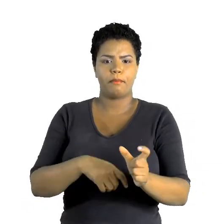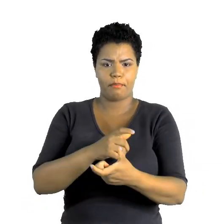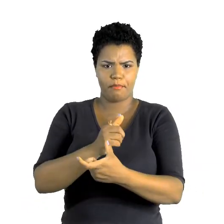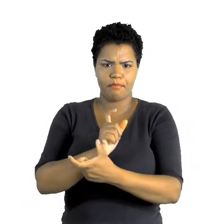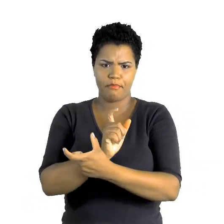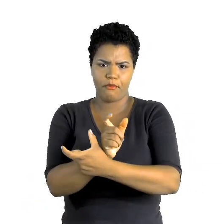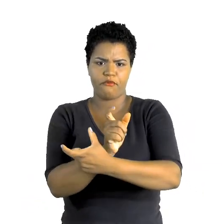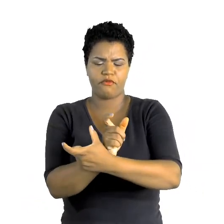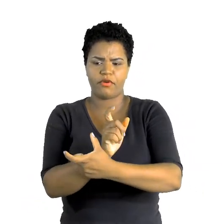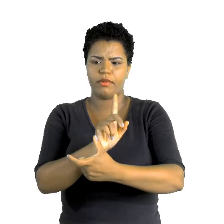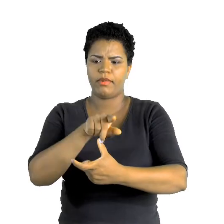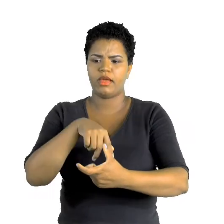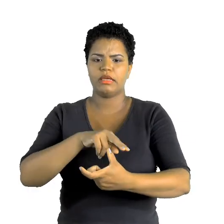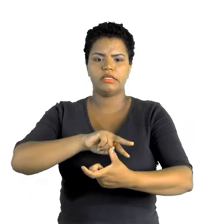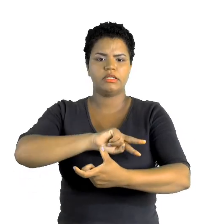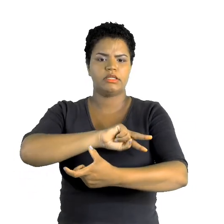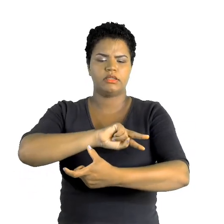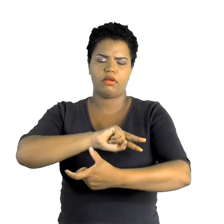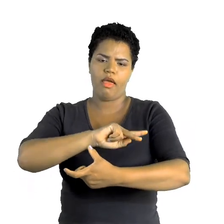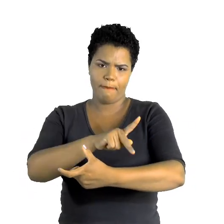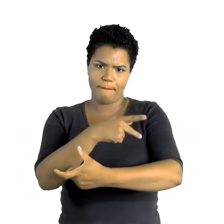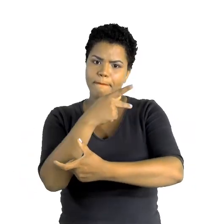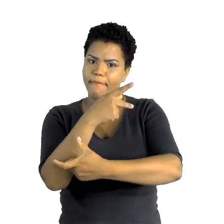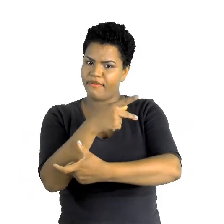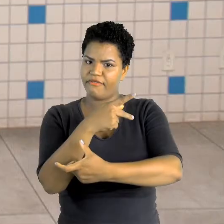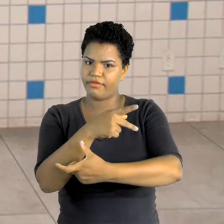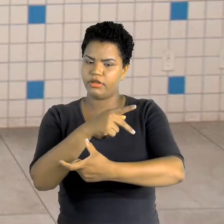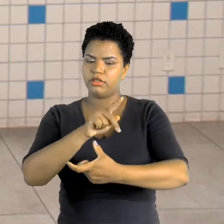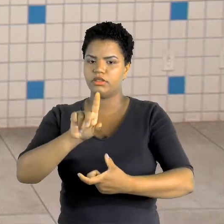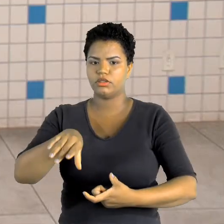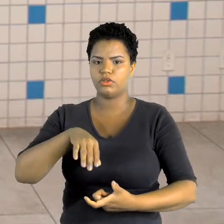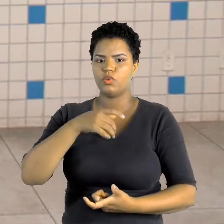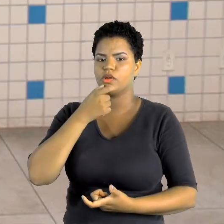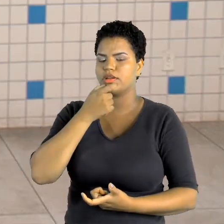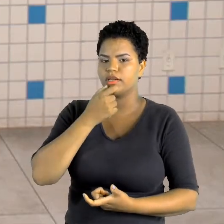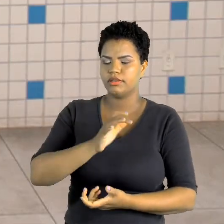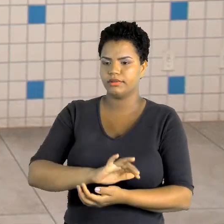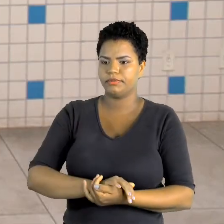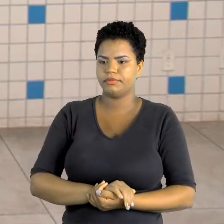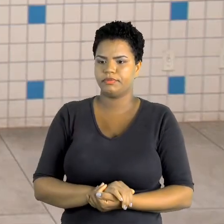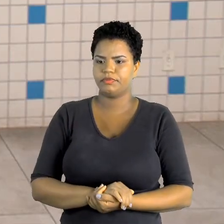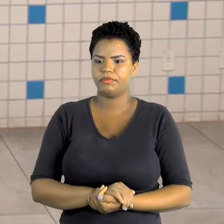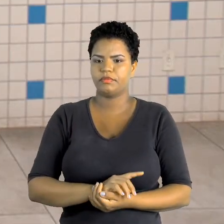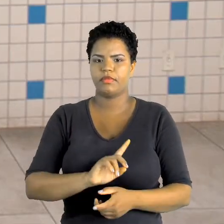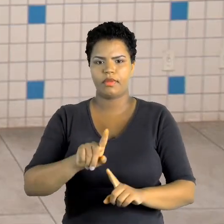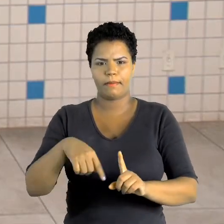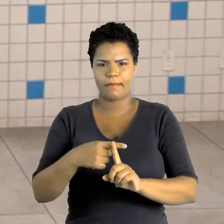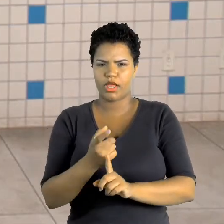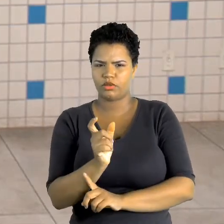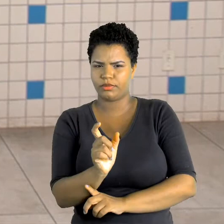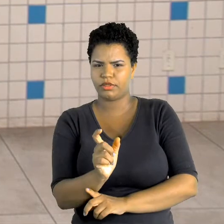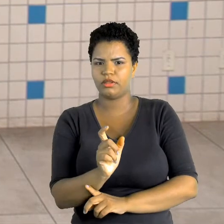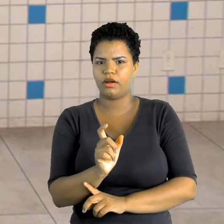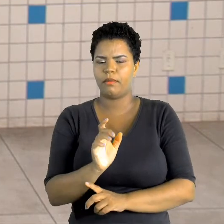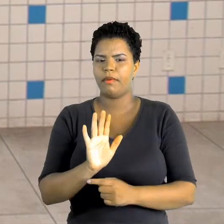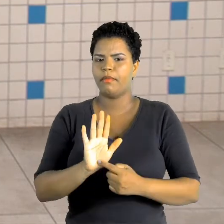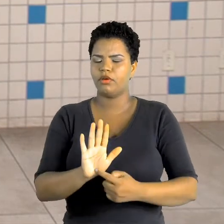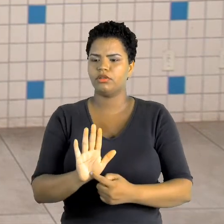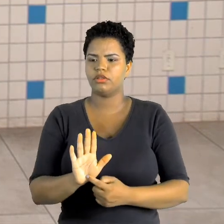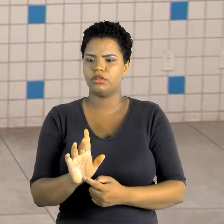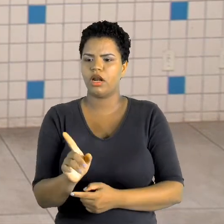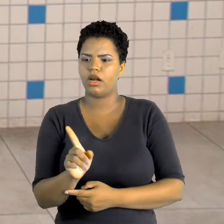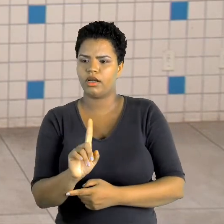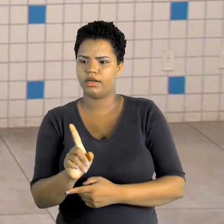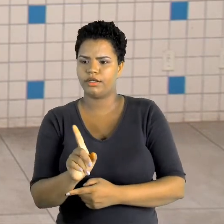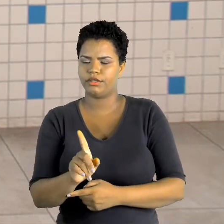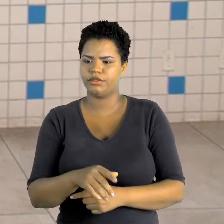na nossa língua inglesa. Mais um termo para indicar essa negativa, tá? Esse daqui a